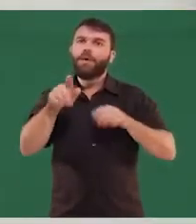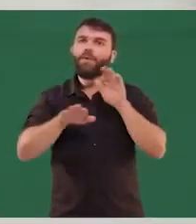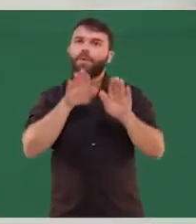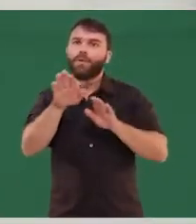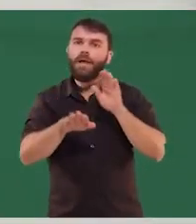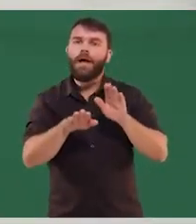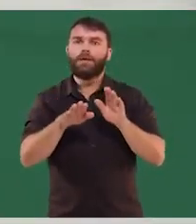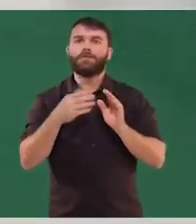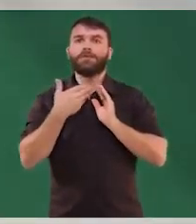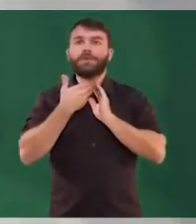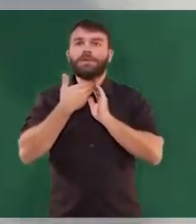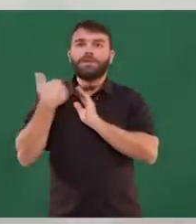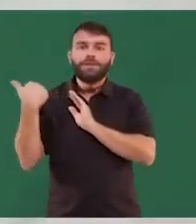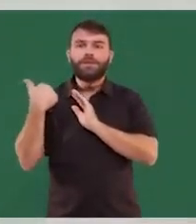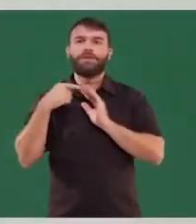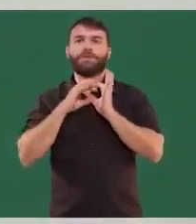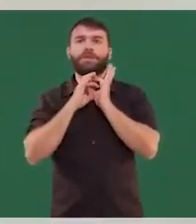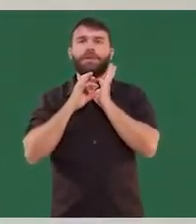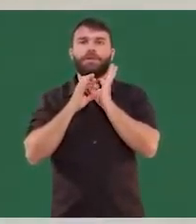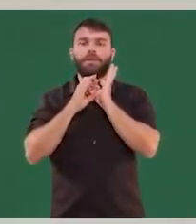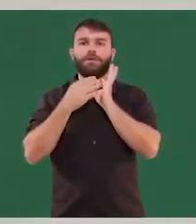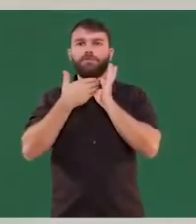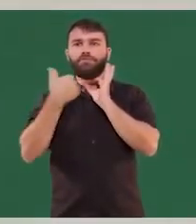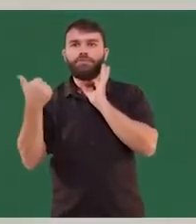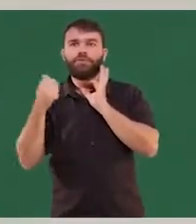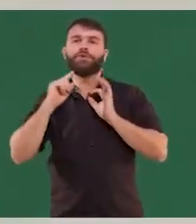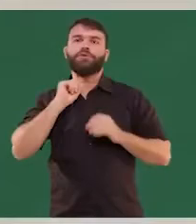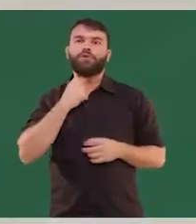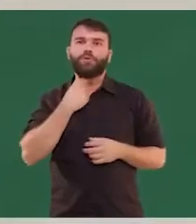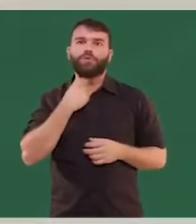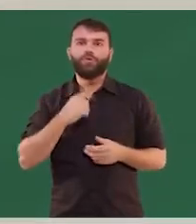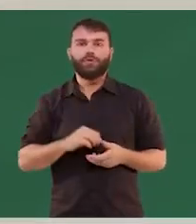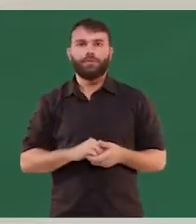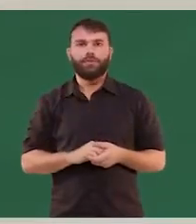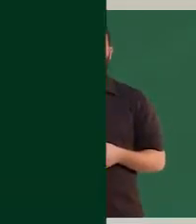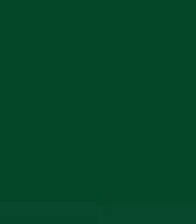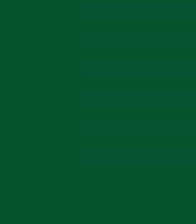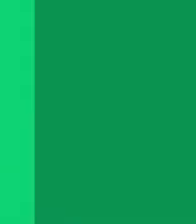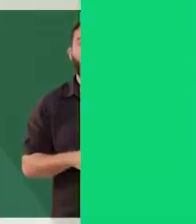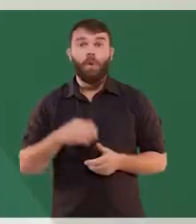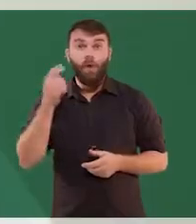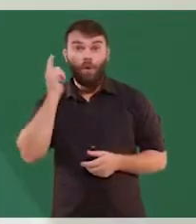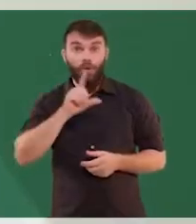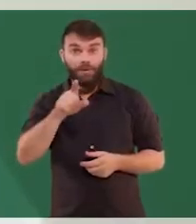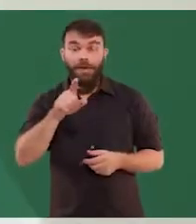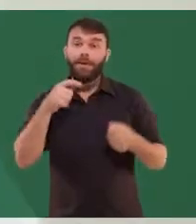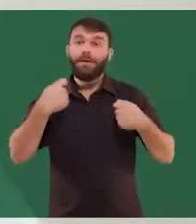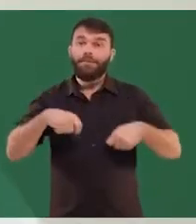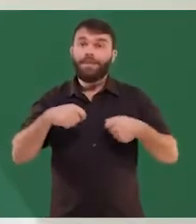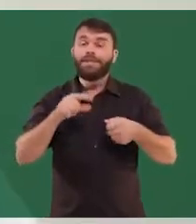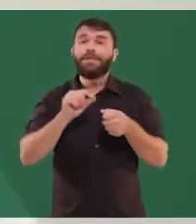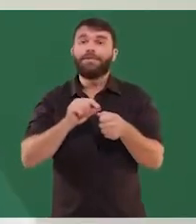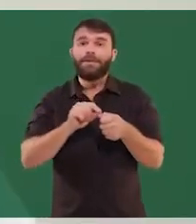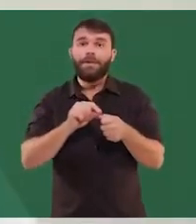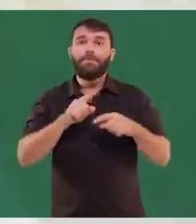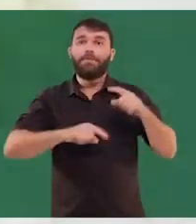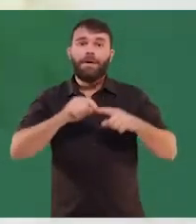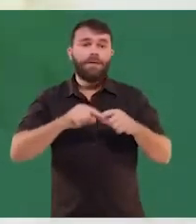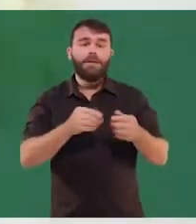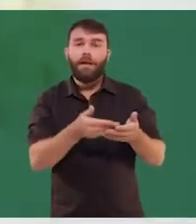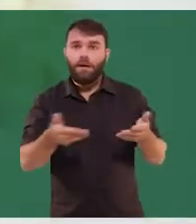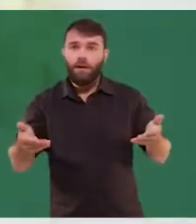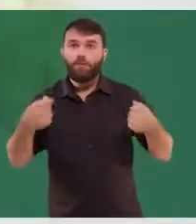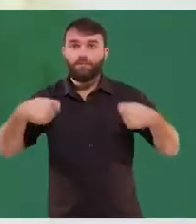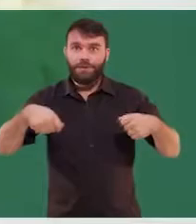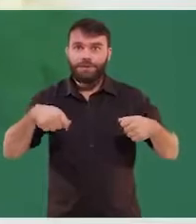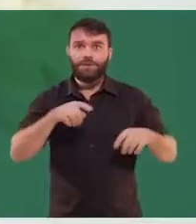isso ocorra, você deve realizar alguns cuidados para tentar desobstruir a cânula. Para isso, você precisará dos seguintes